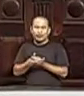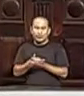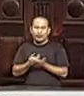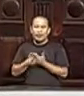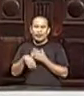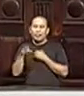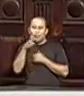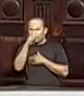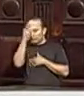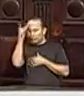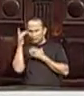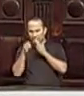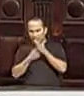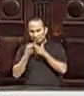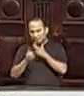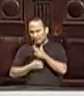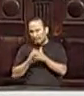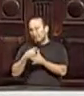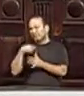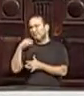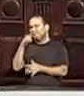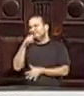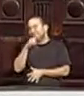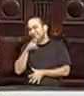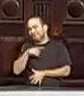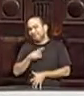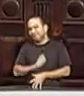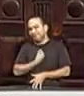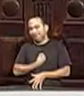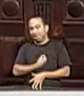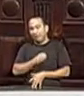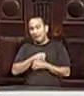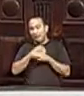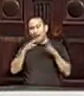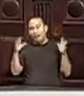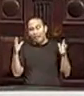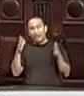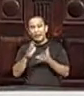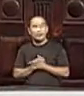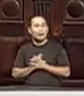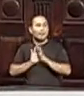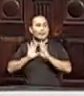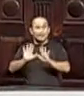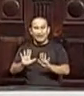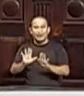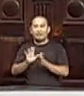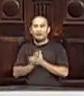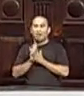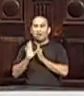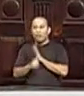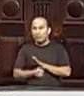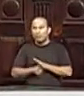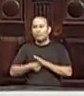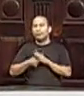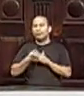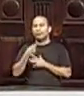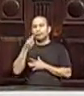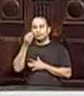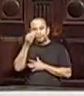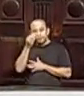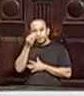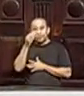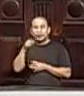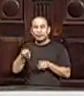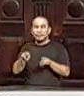maus empresários que infelizmente existem, claro, são a minoria, mas fraudam o fisco e